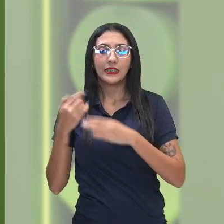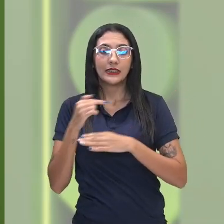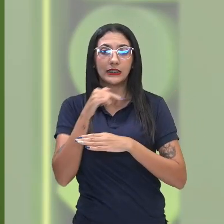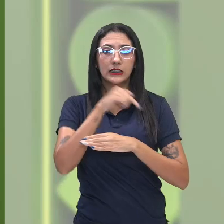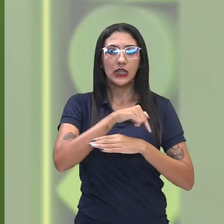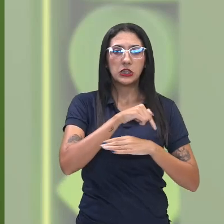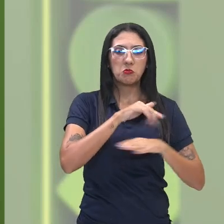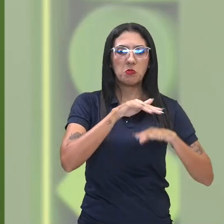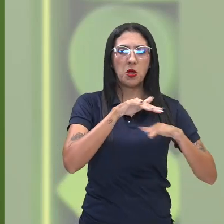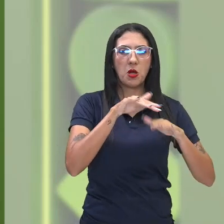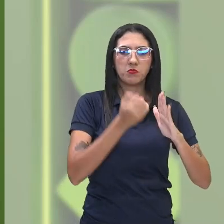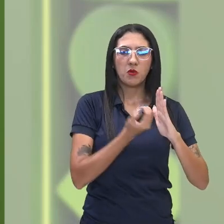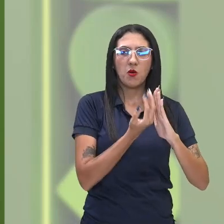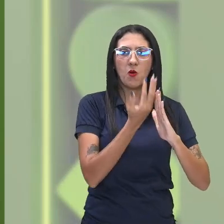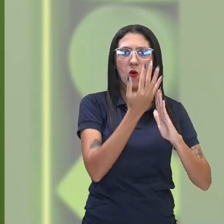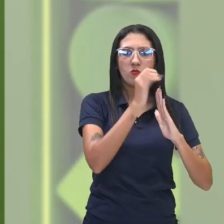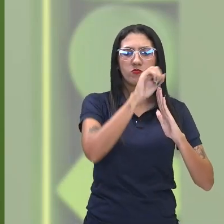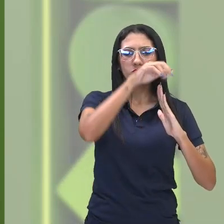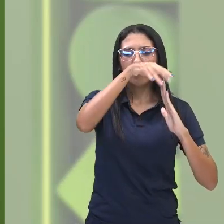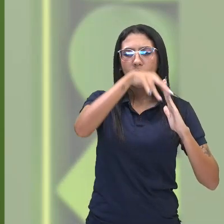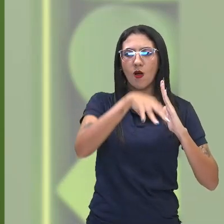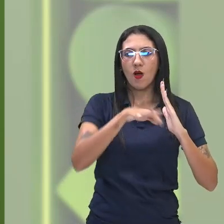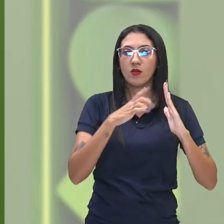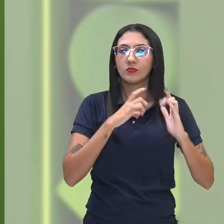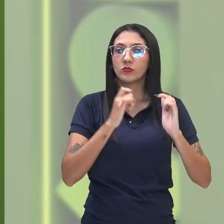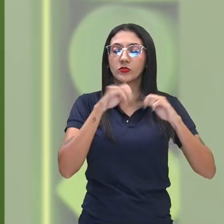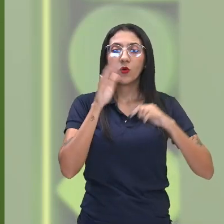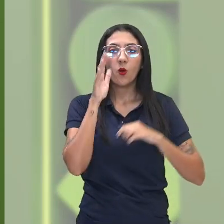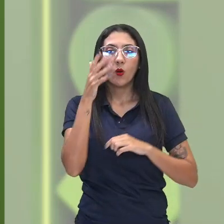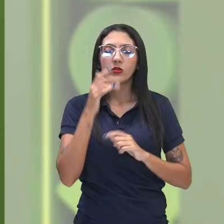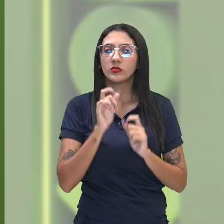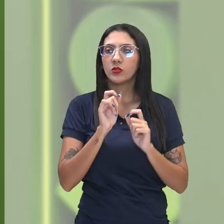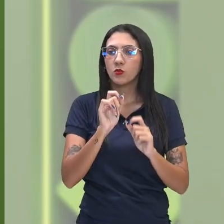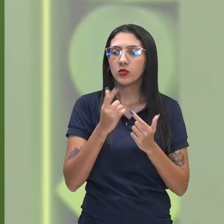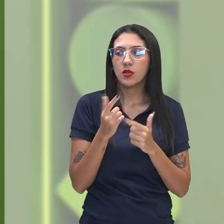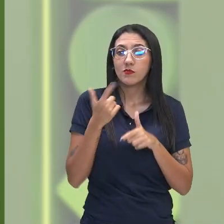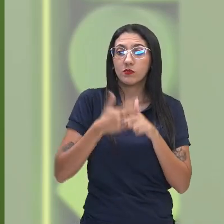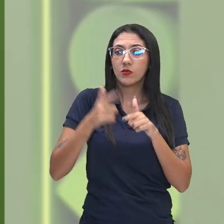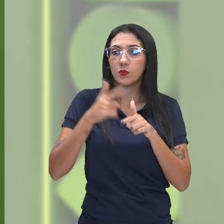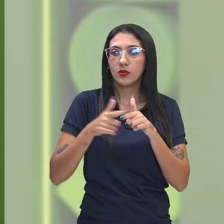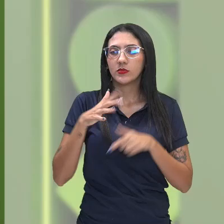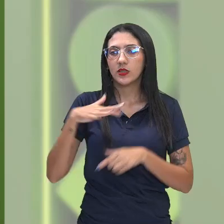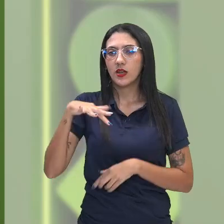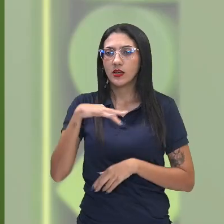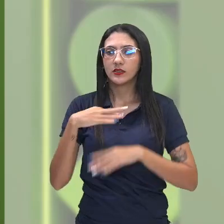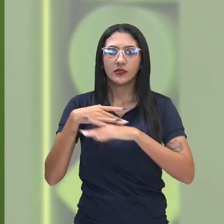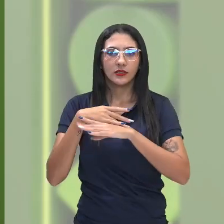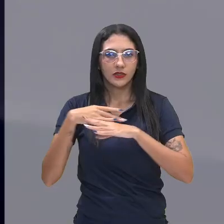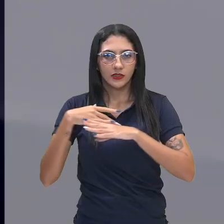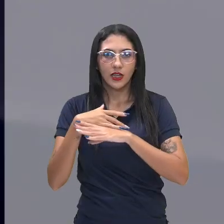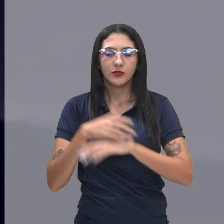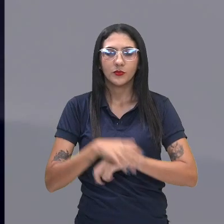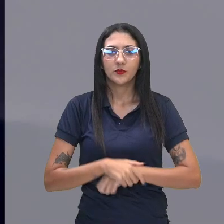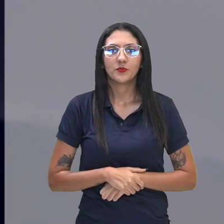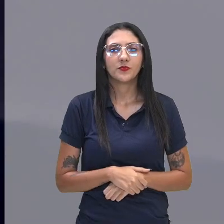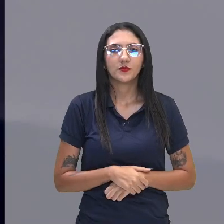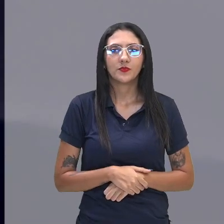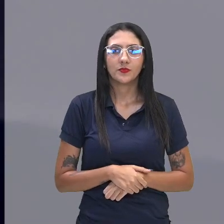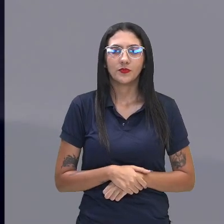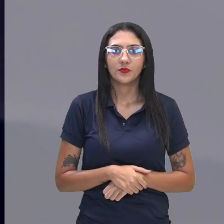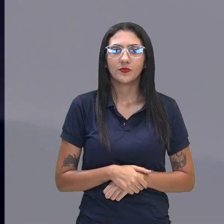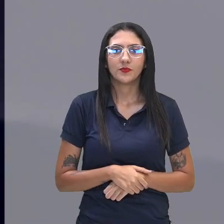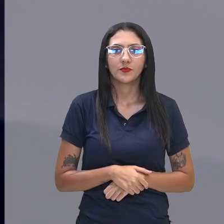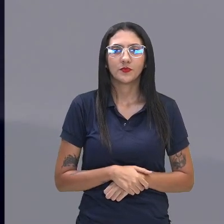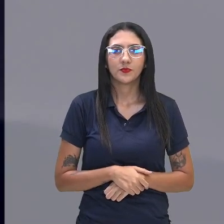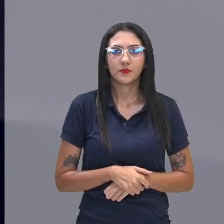entra em erupção, ele pode causar danos para aquela região ali em sua volta. Vamos voltar lá para a gente ver mais informações.